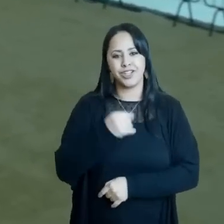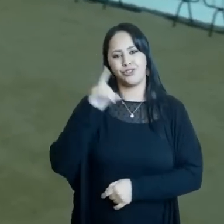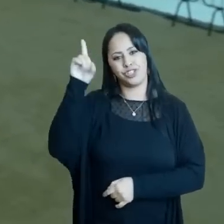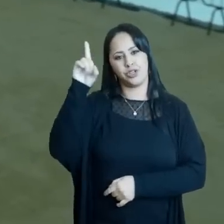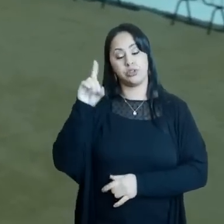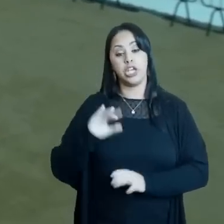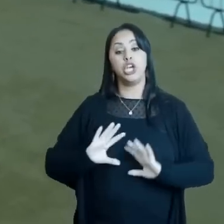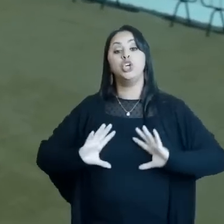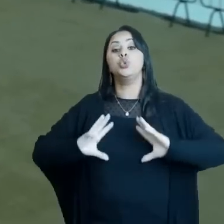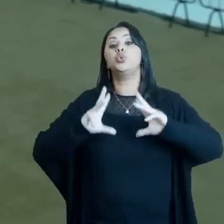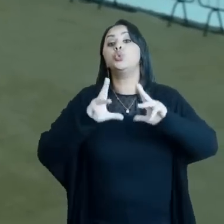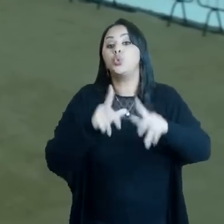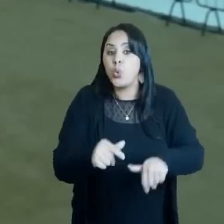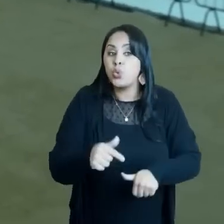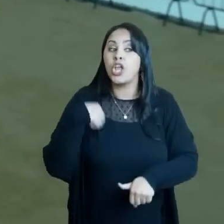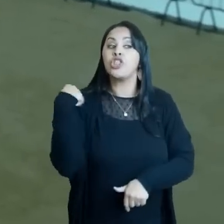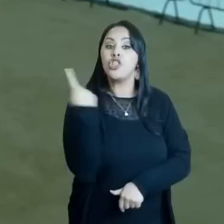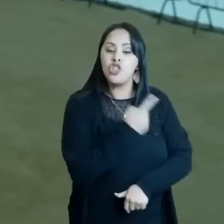que